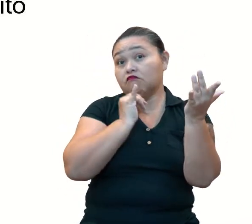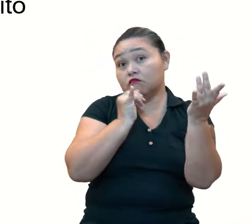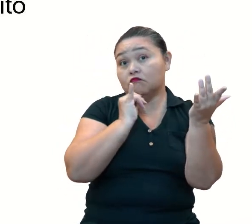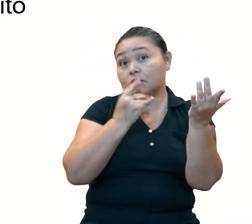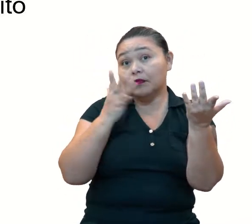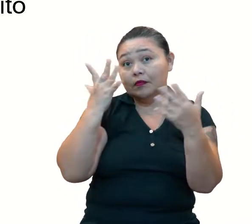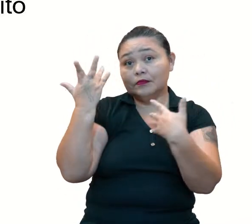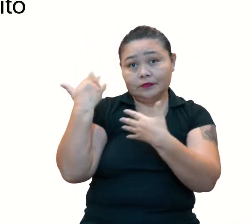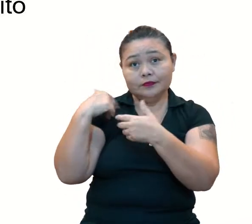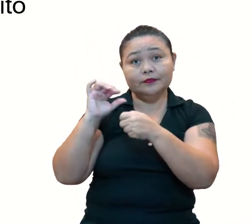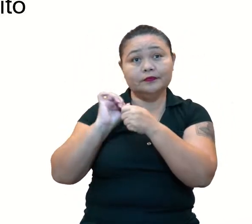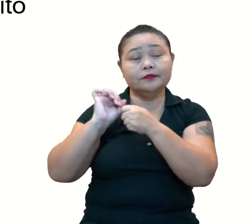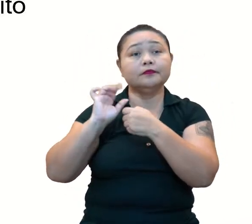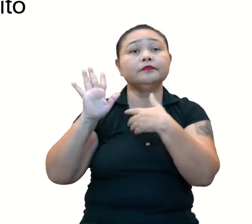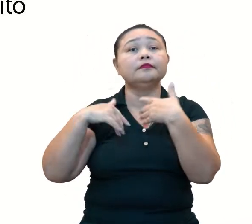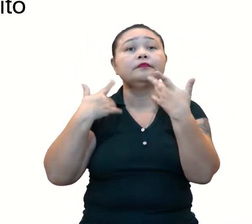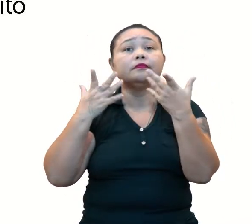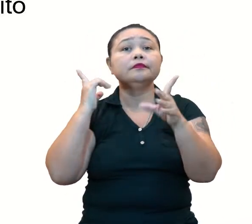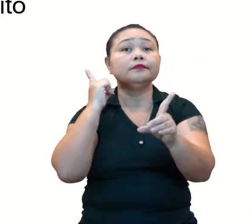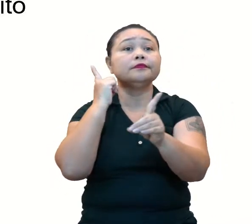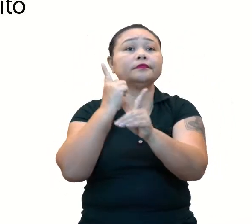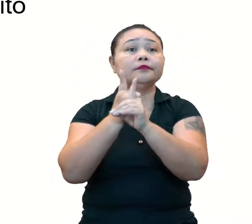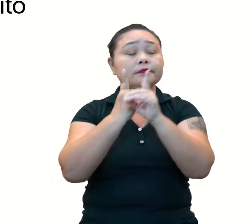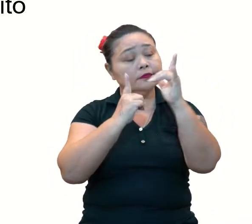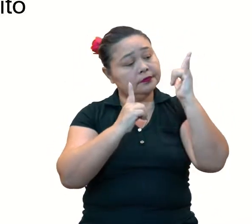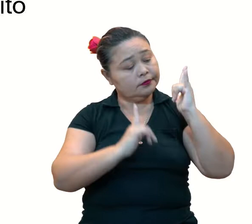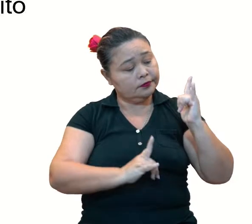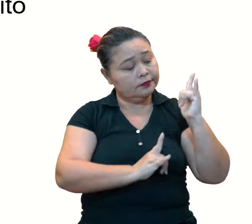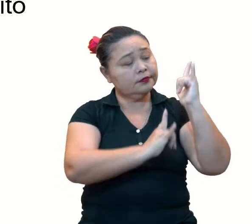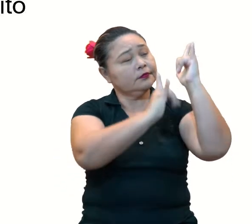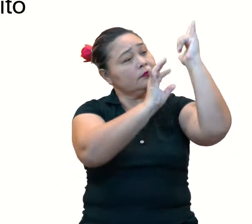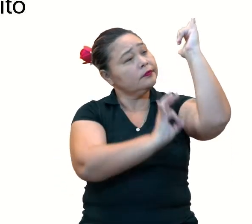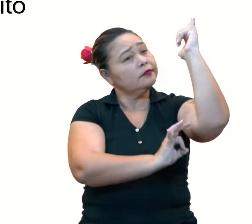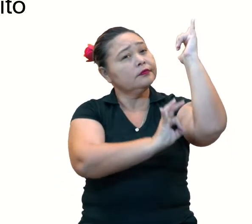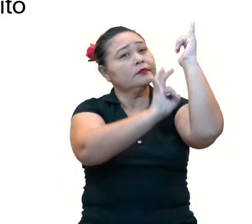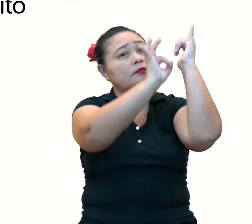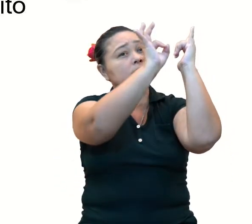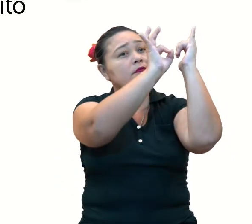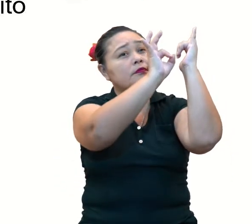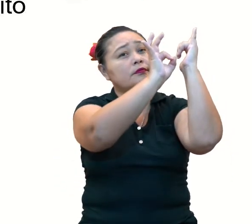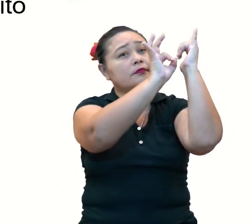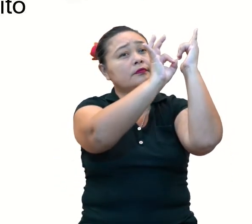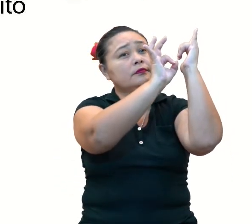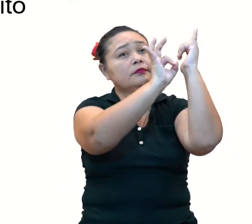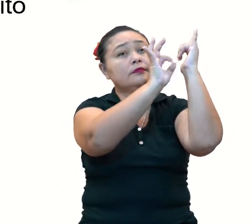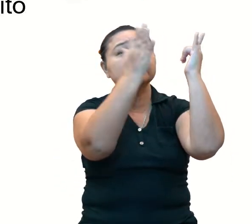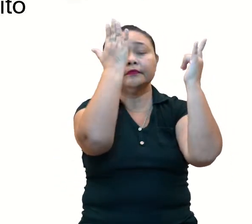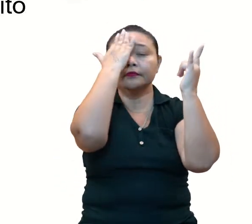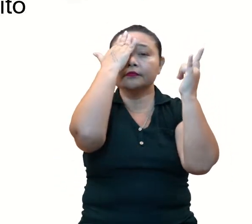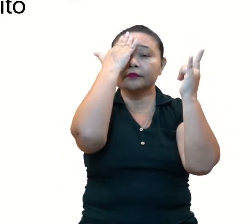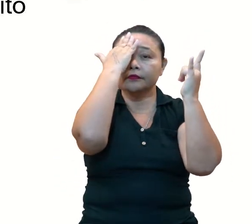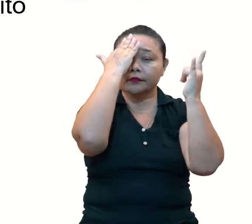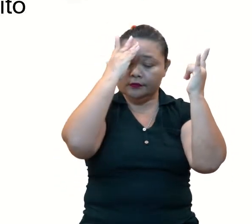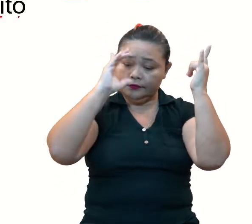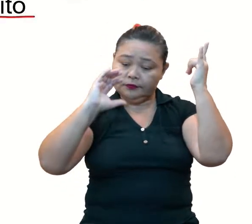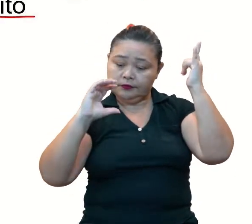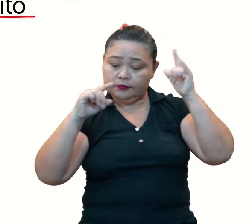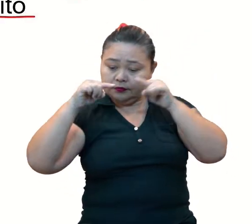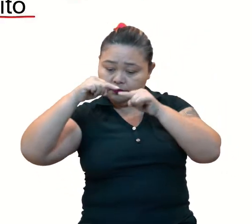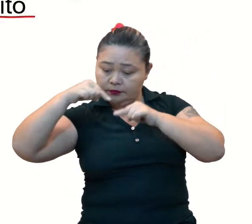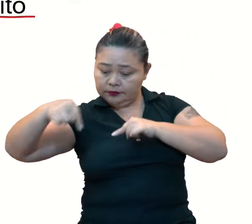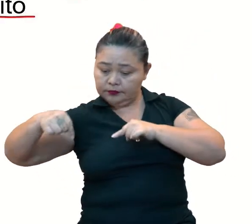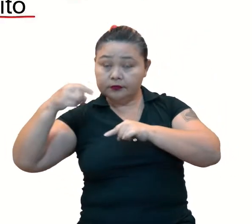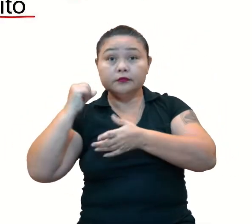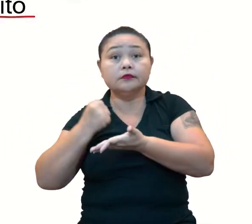né? Determine a altura do prédio, sabendo que o tripé de